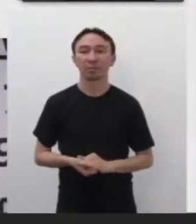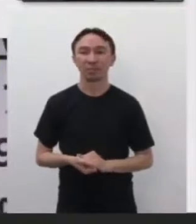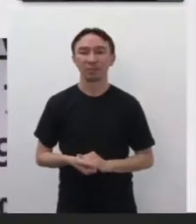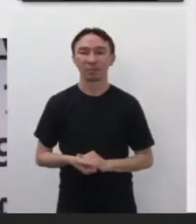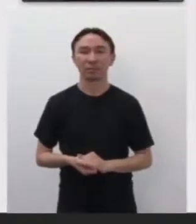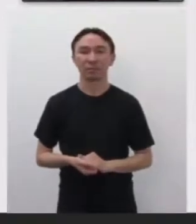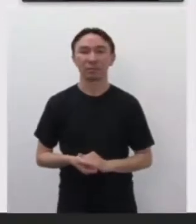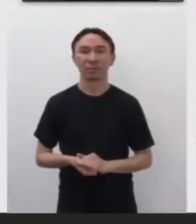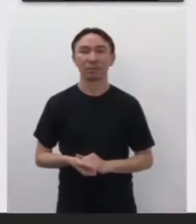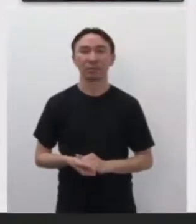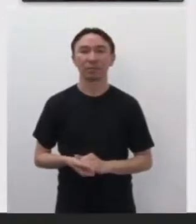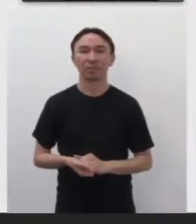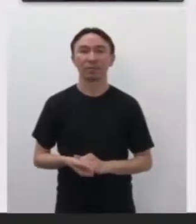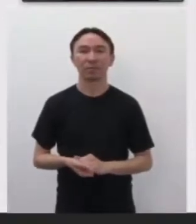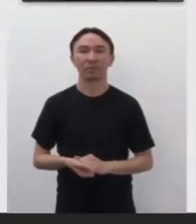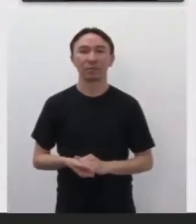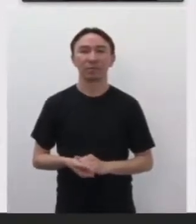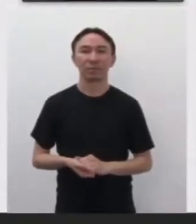Vou voltar para cá.